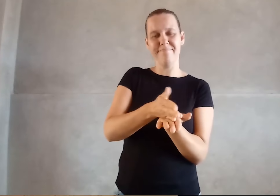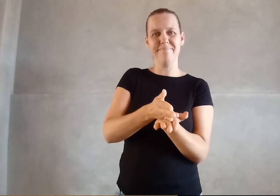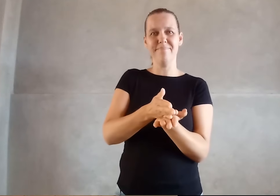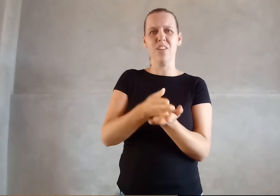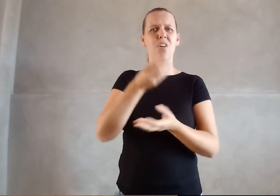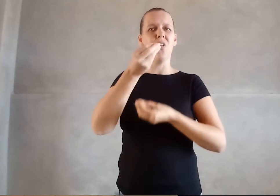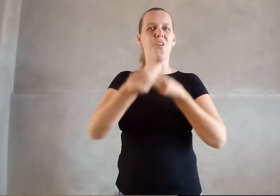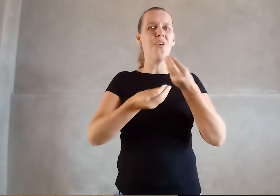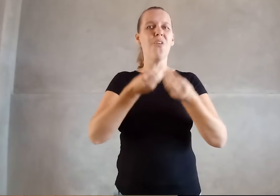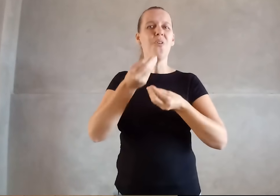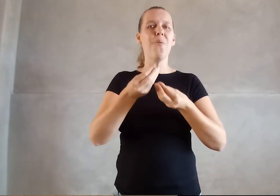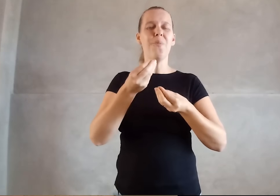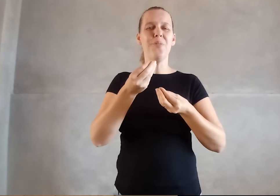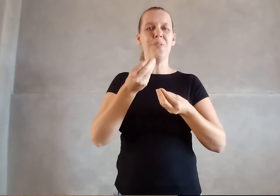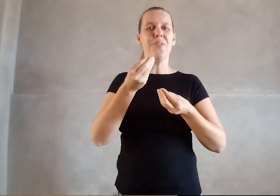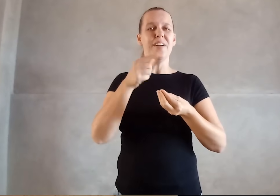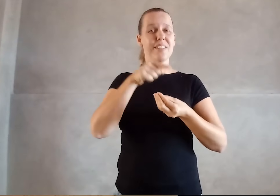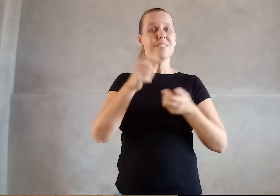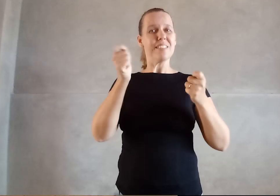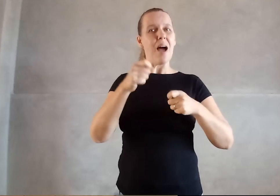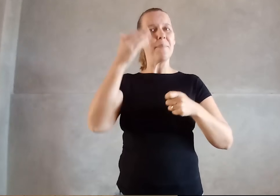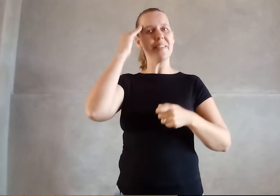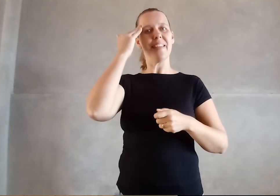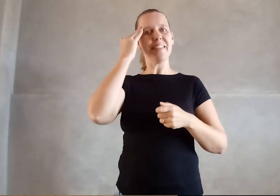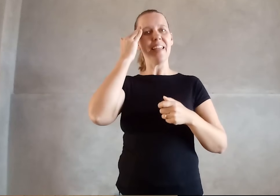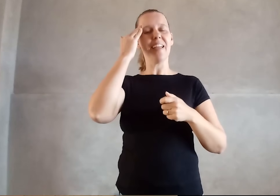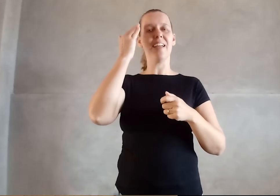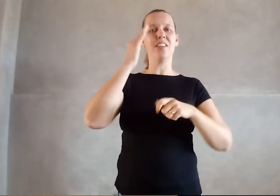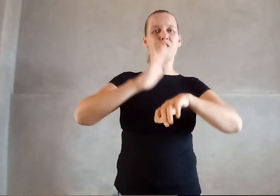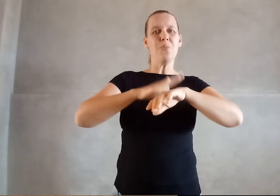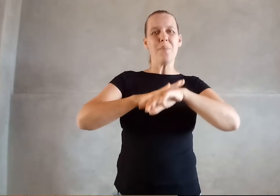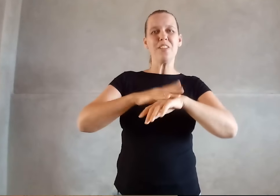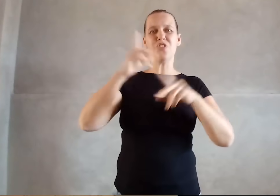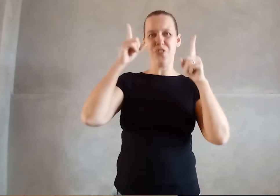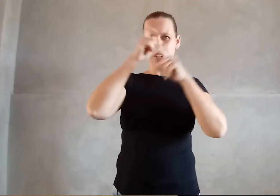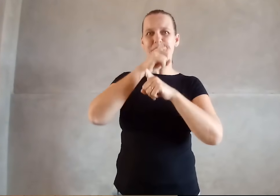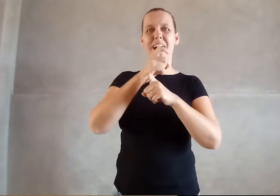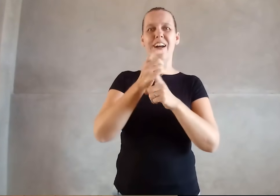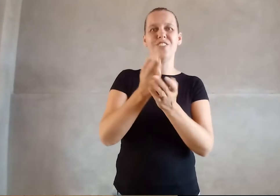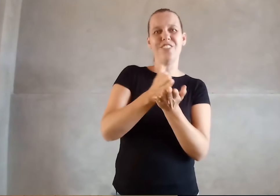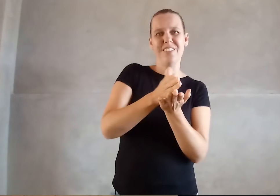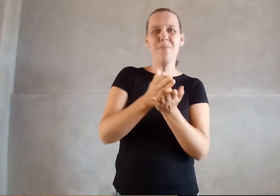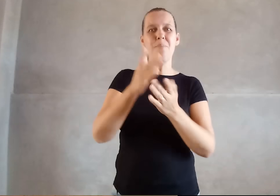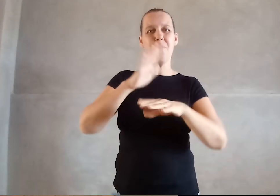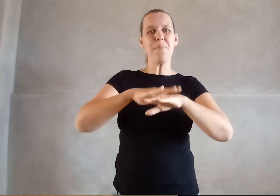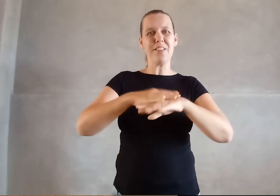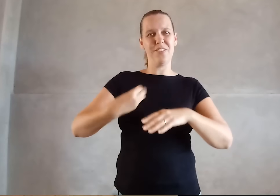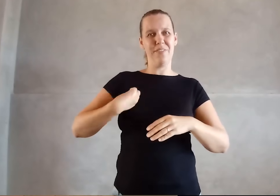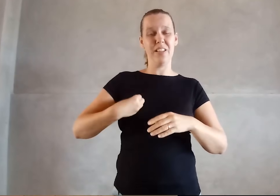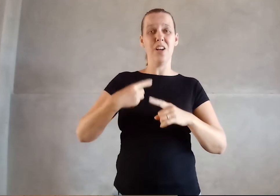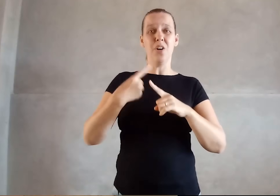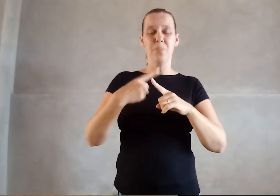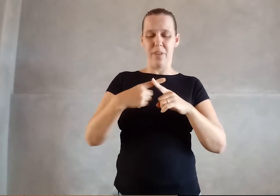nos momentos de instabilidade. Porque as nossas instabilidades da vida têm muito a ver com a nossa fé. É